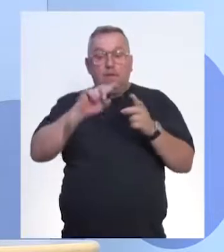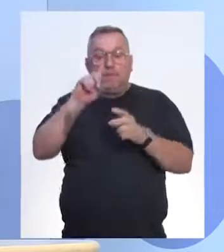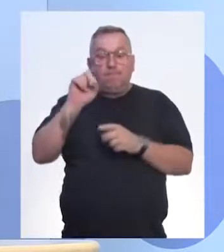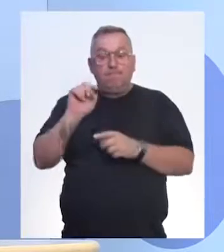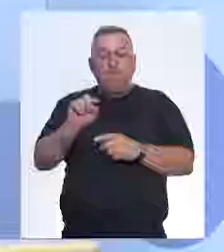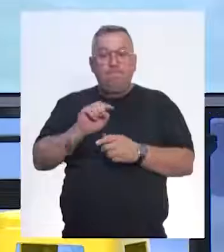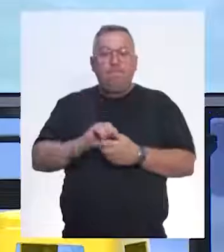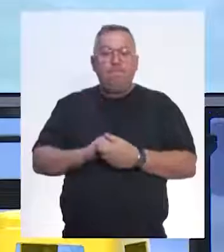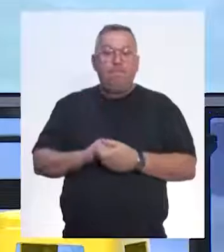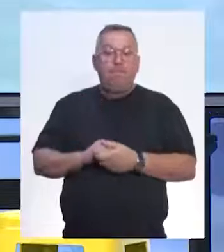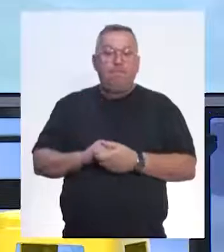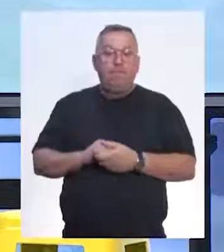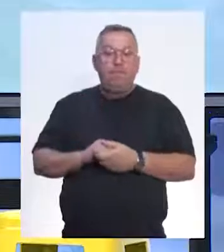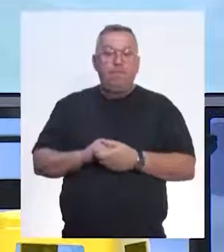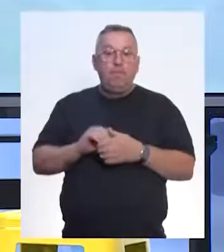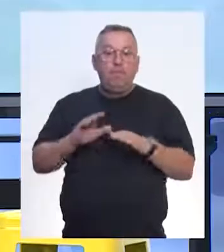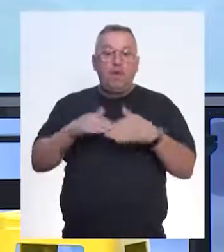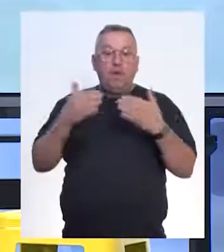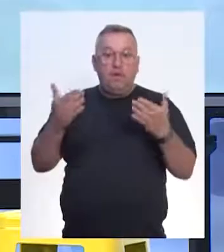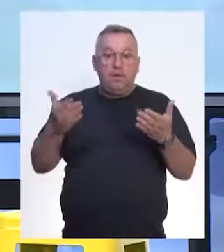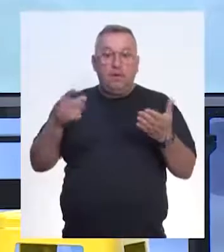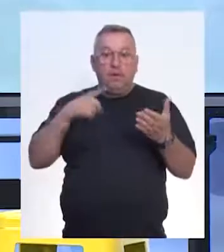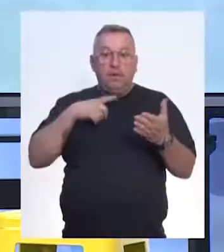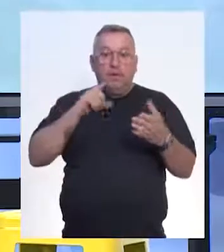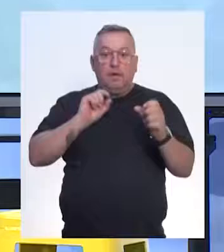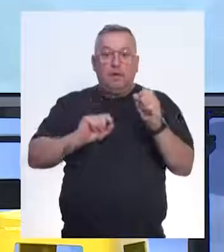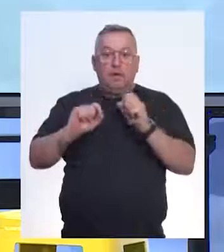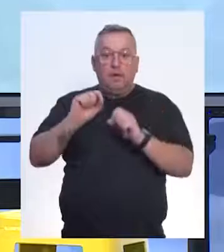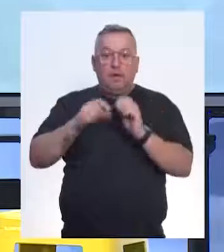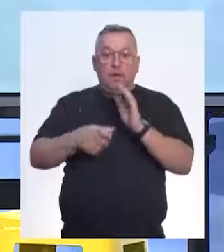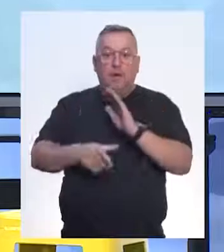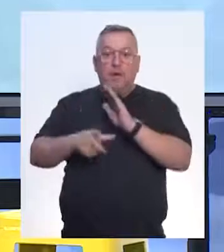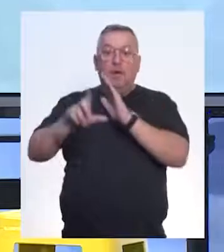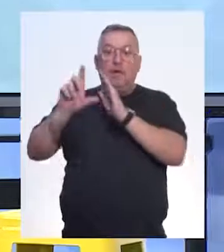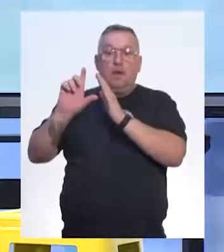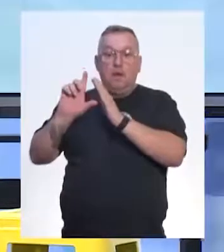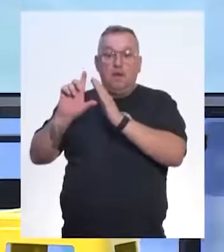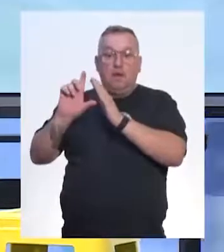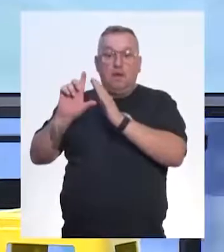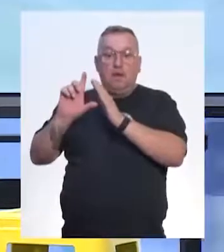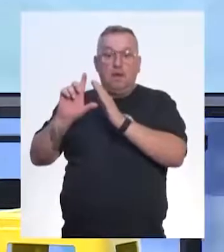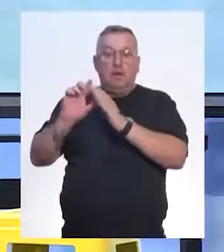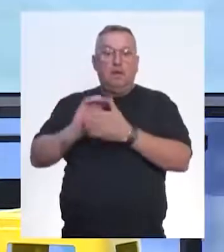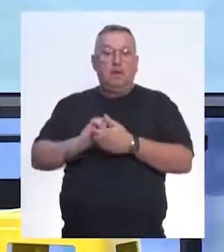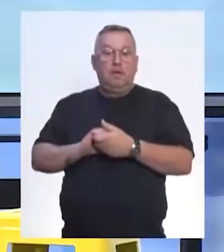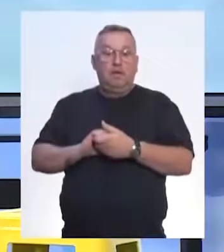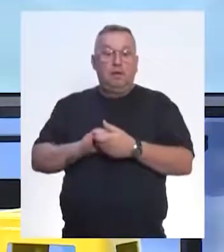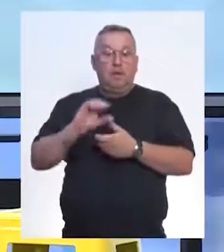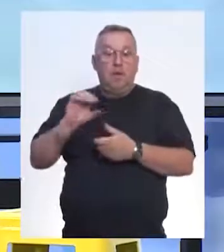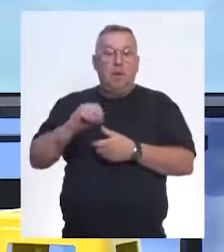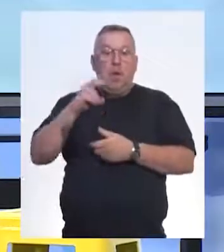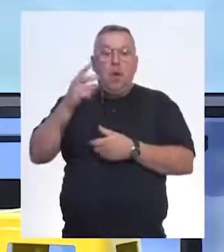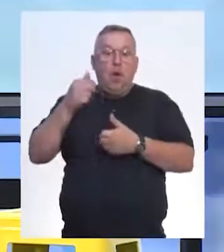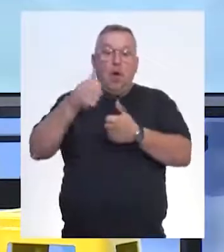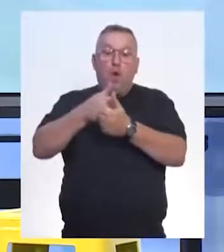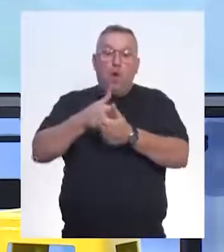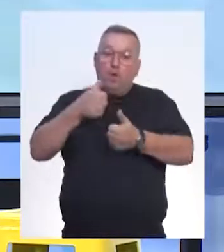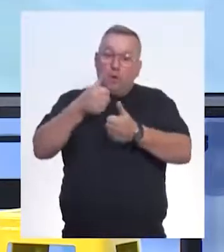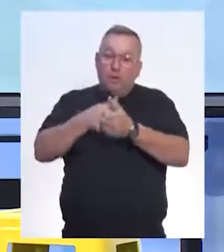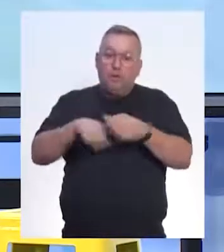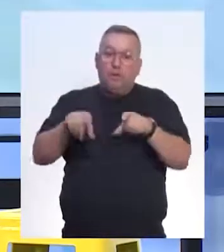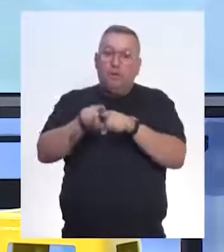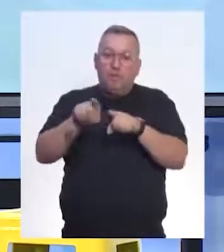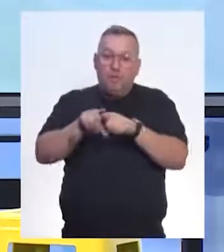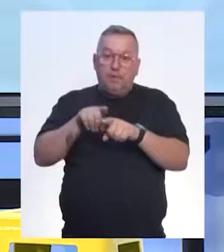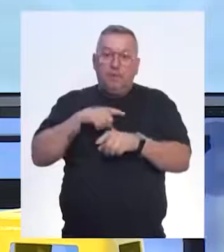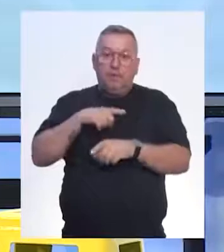Ale? Exatamente. Então, é o número que está antecedendo a incógnita, ou acompanhando, né, antecedendo.